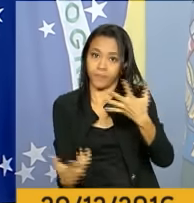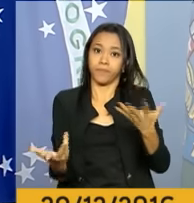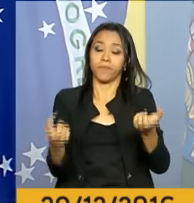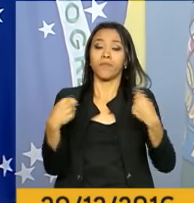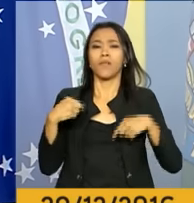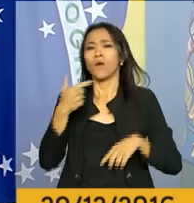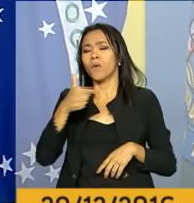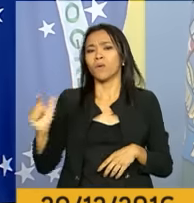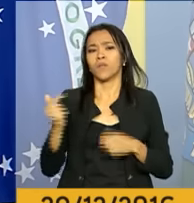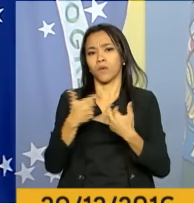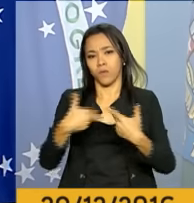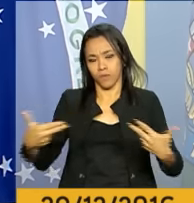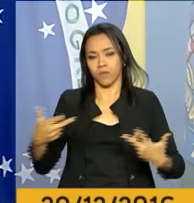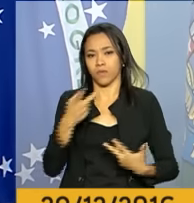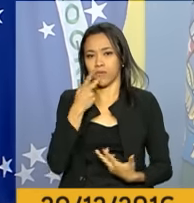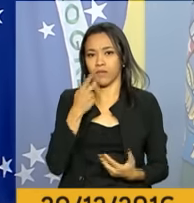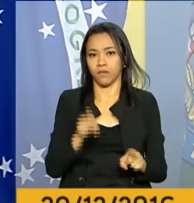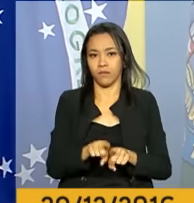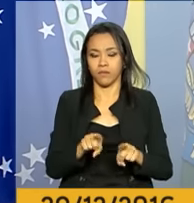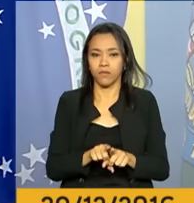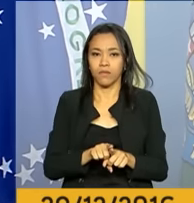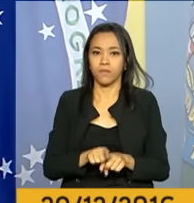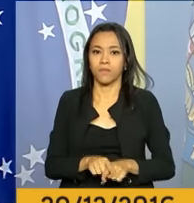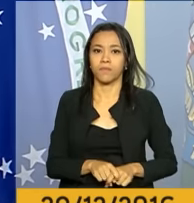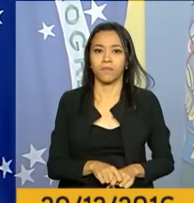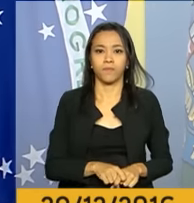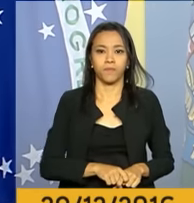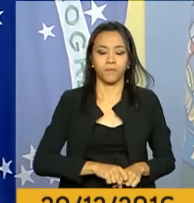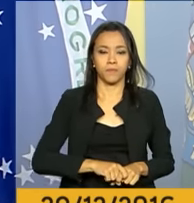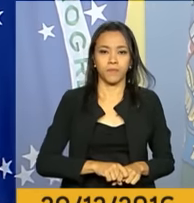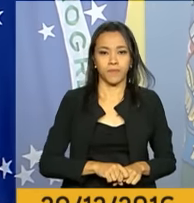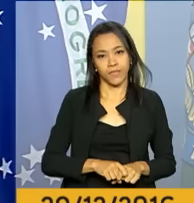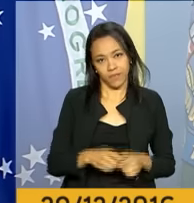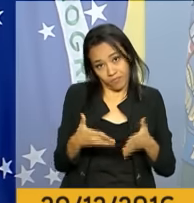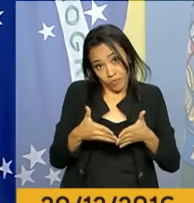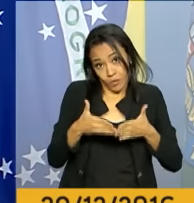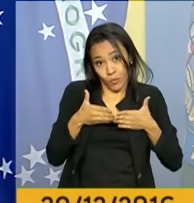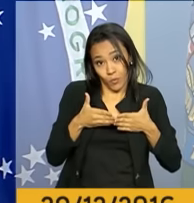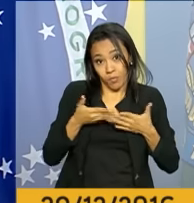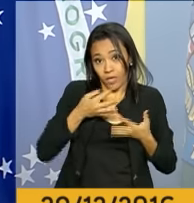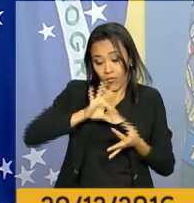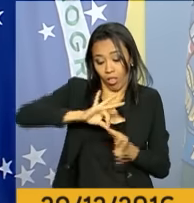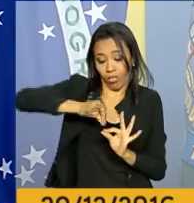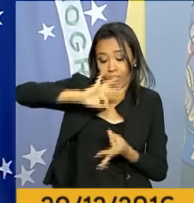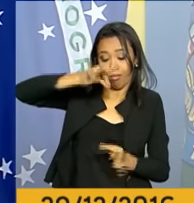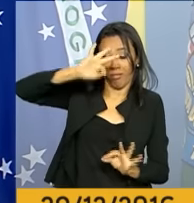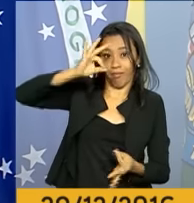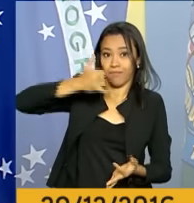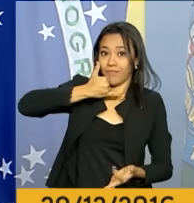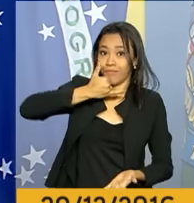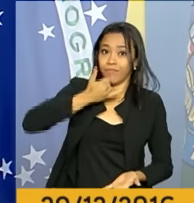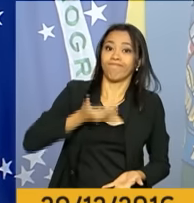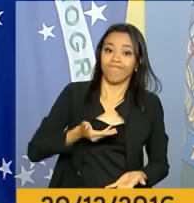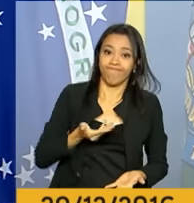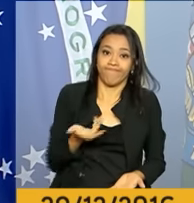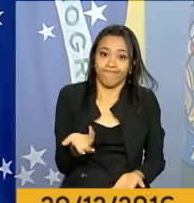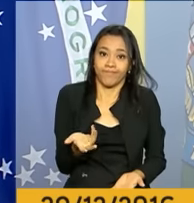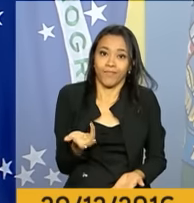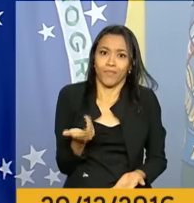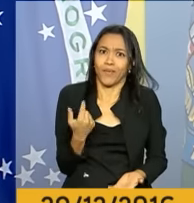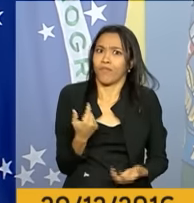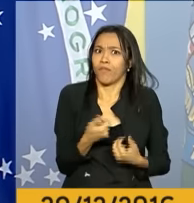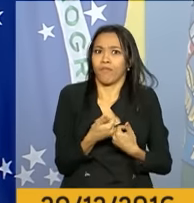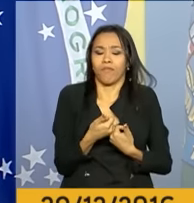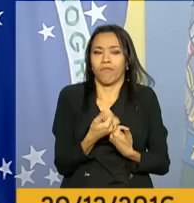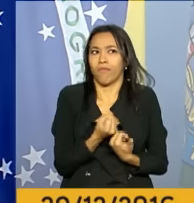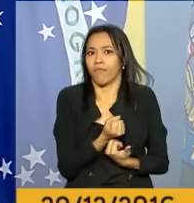pouco eh e peço licença pelo alongado né mas é que nós fizemos eh muitas